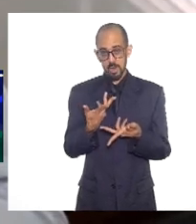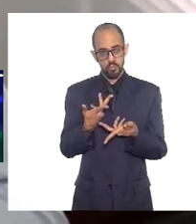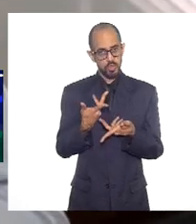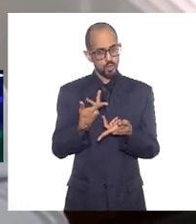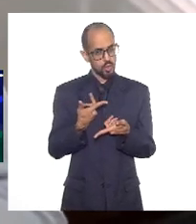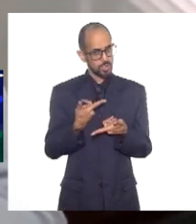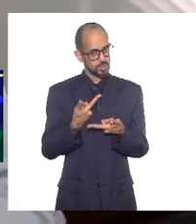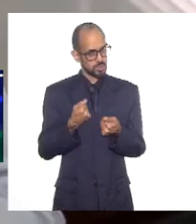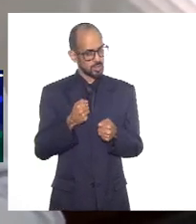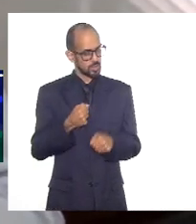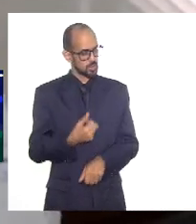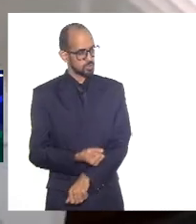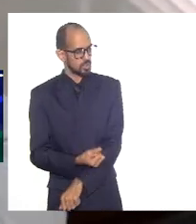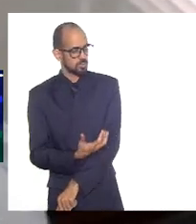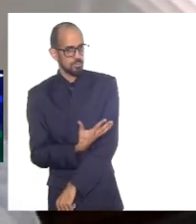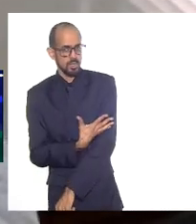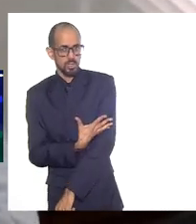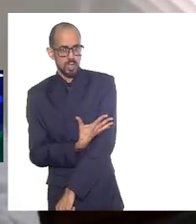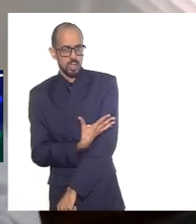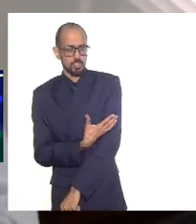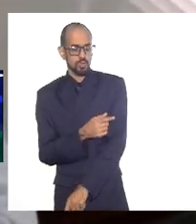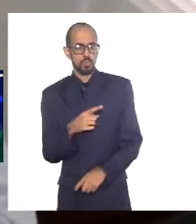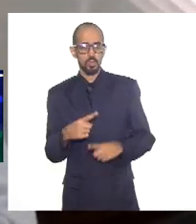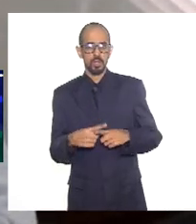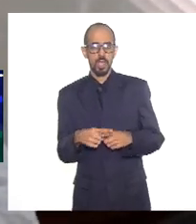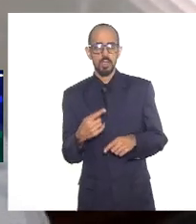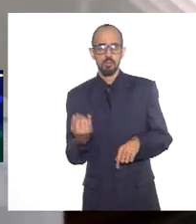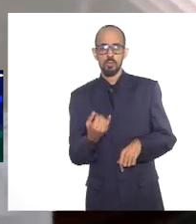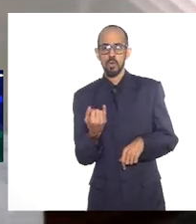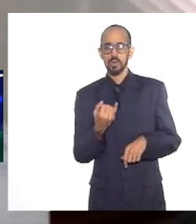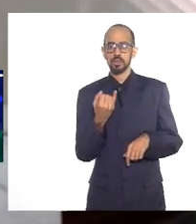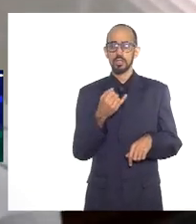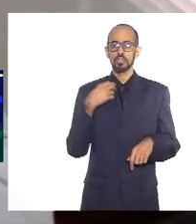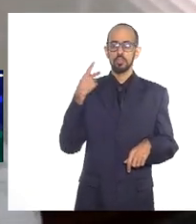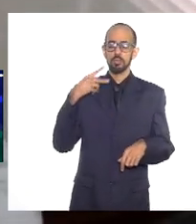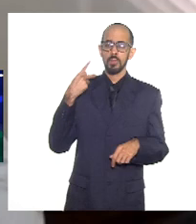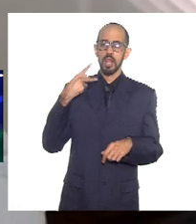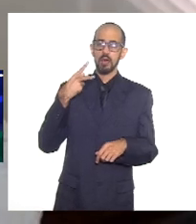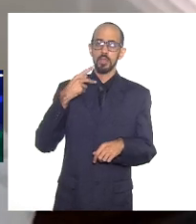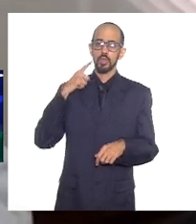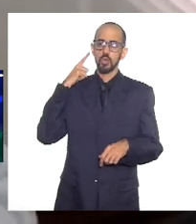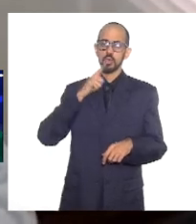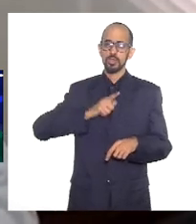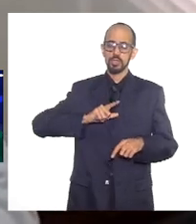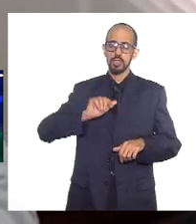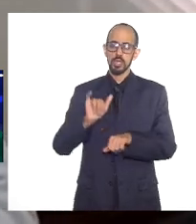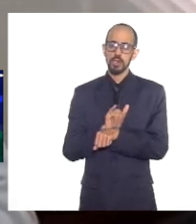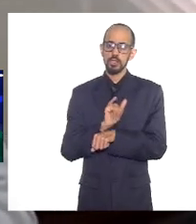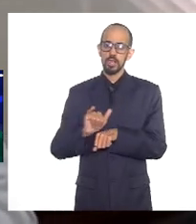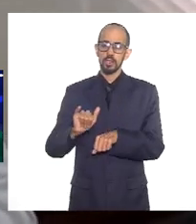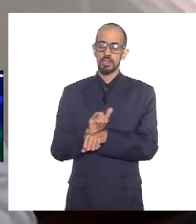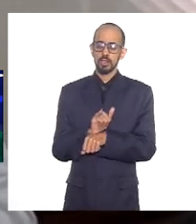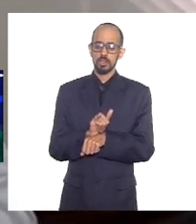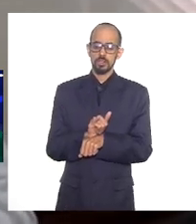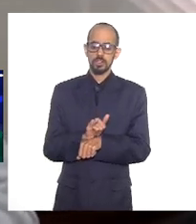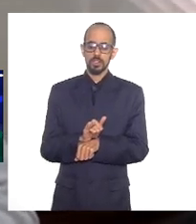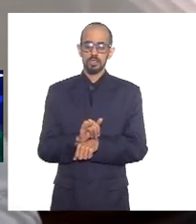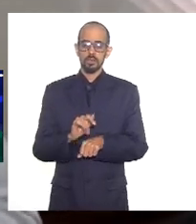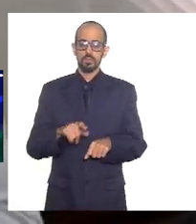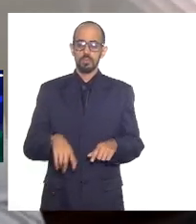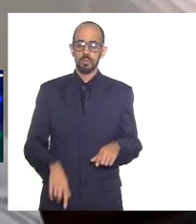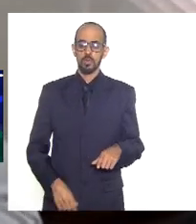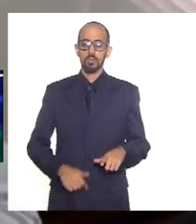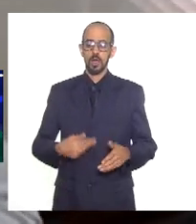de muita sensibilidade, porque é muito importante que o parlamento construa alternativas, porque há um fenômeno, Tia Ju. A gente